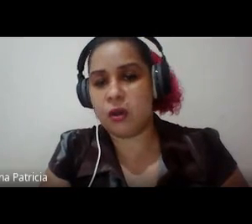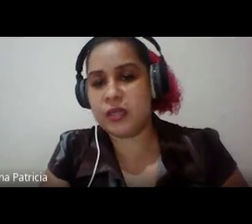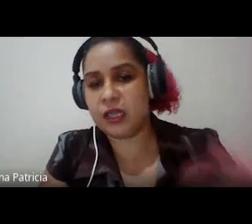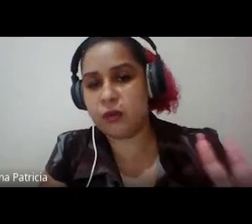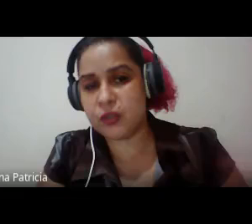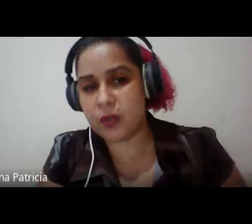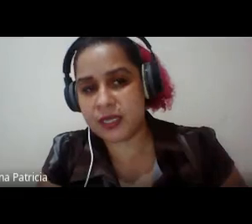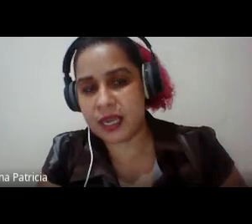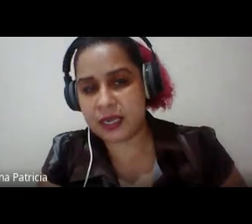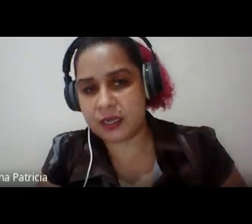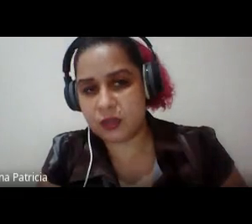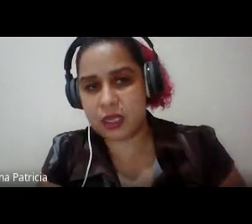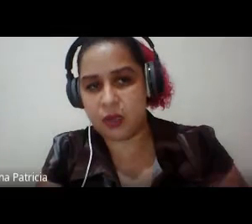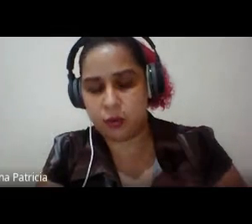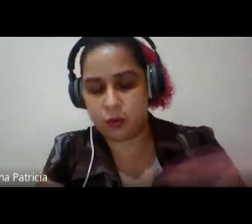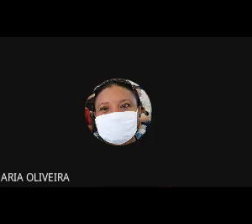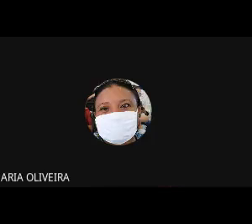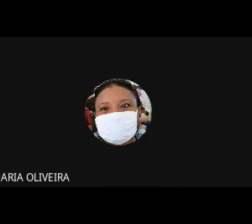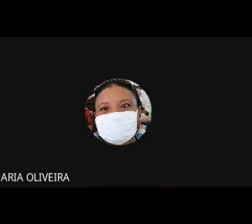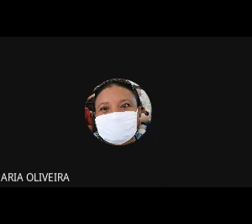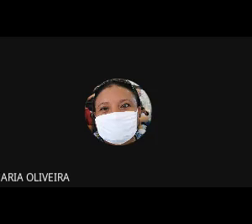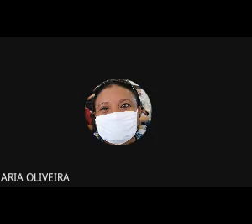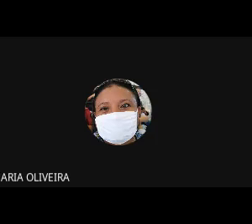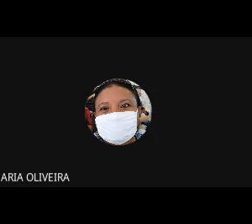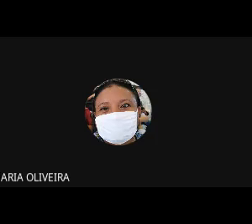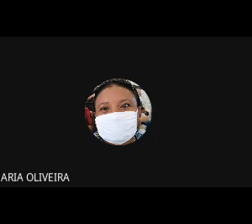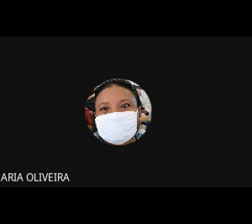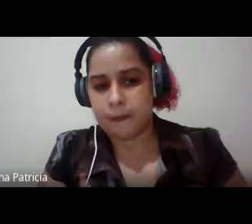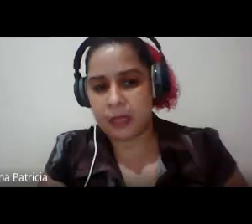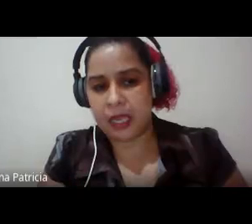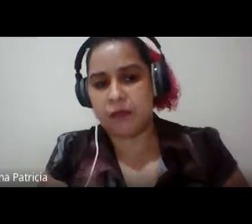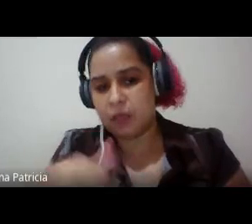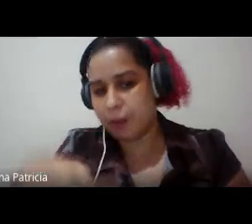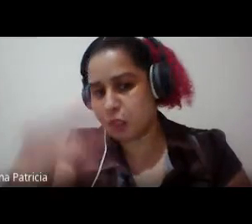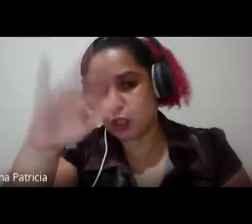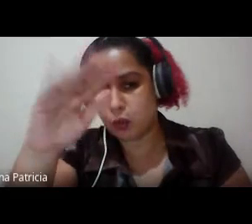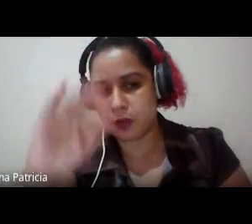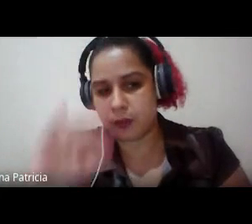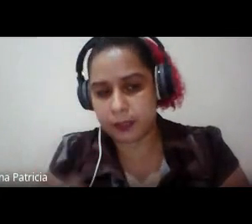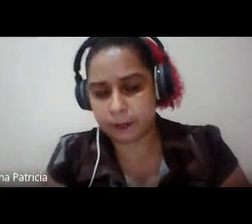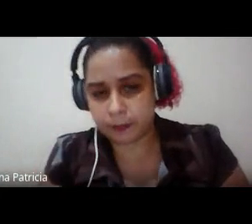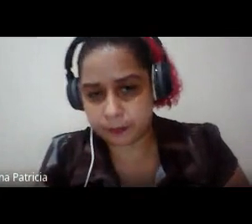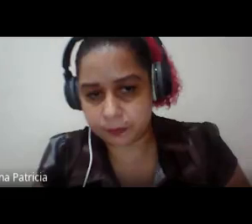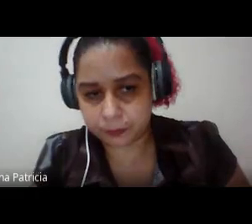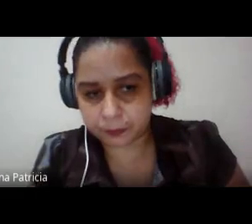estou conseguindo visualizar ele no seu Isso, computador. só o primeiro slide. Você pode só ir subindo